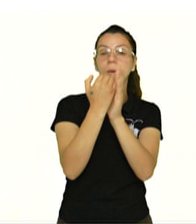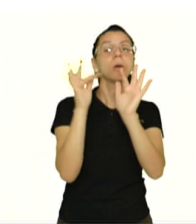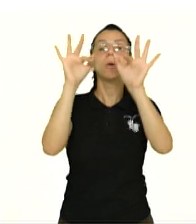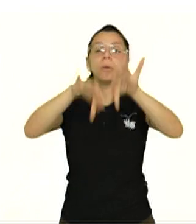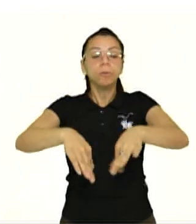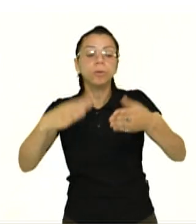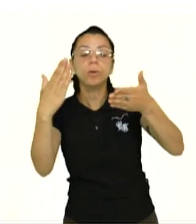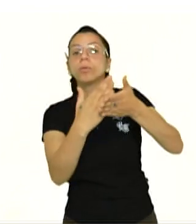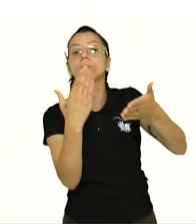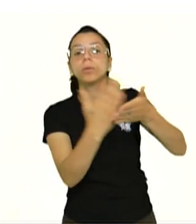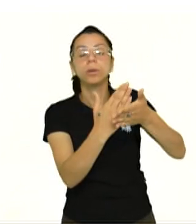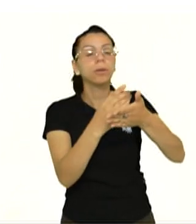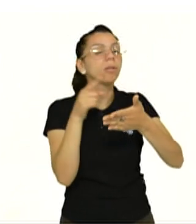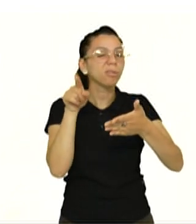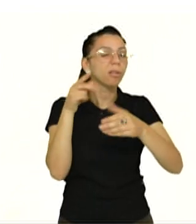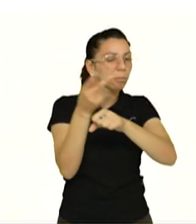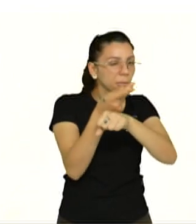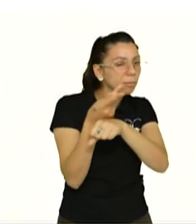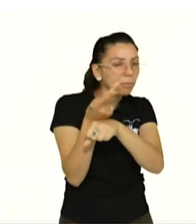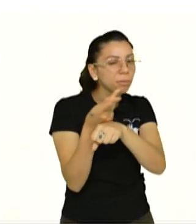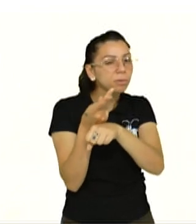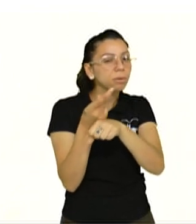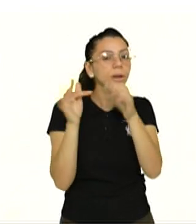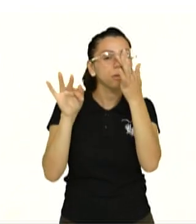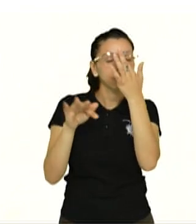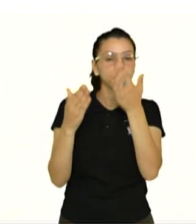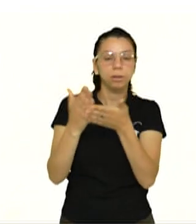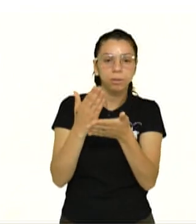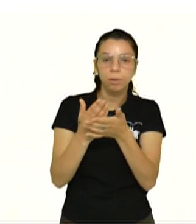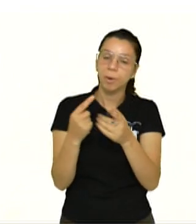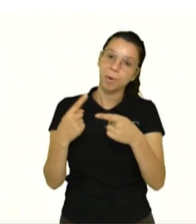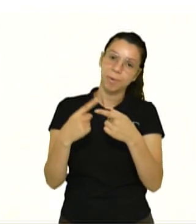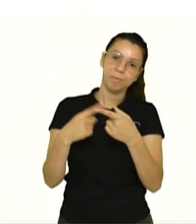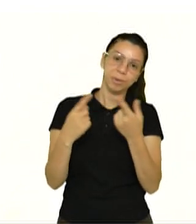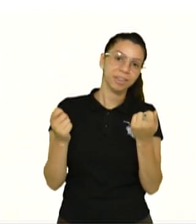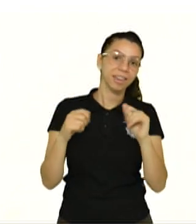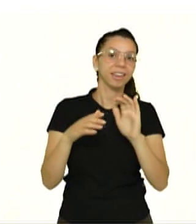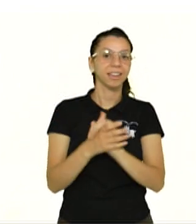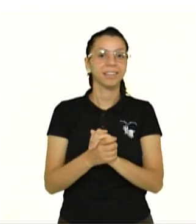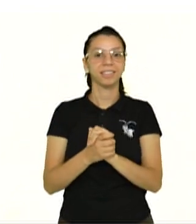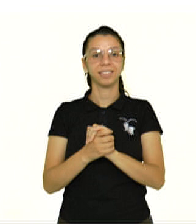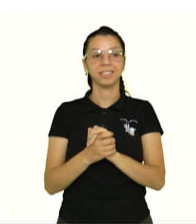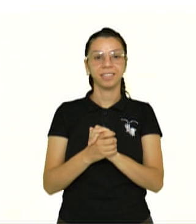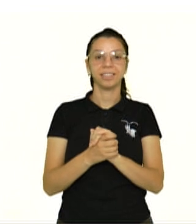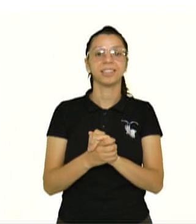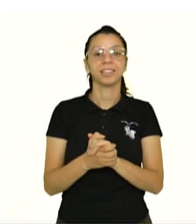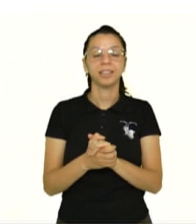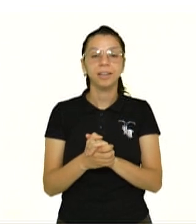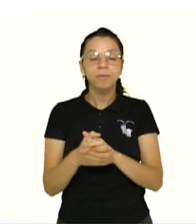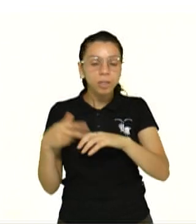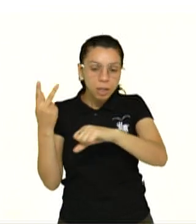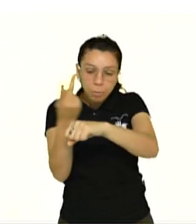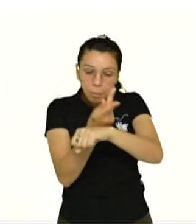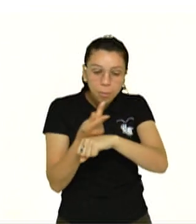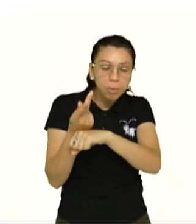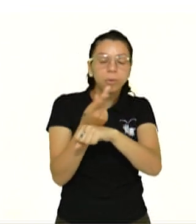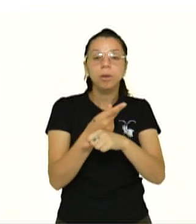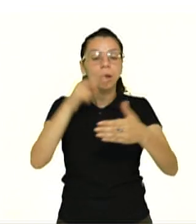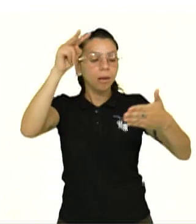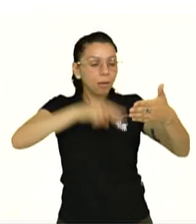obra? Vá lá procurar, né? Porque eu não vou estragar essa surpresa, mas você ir além de